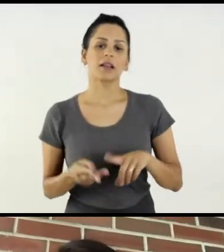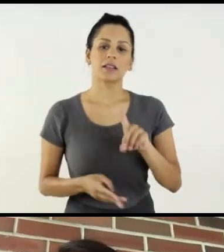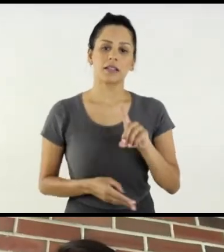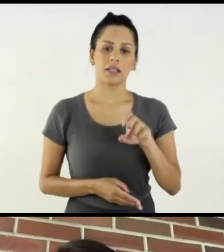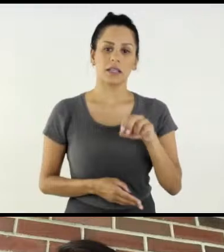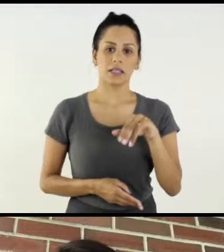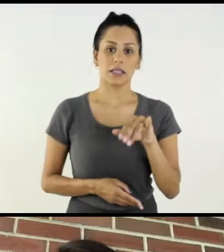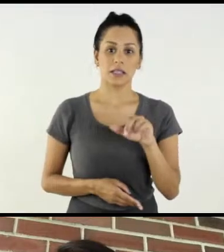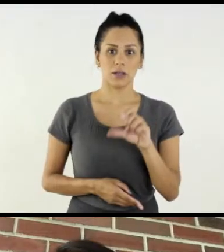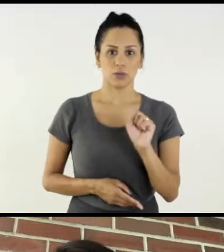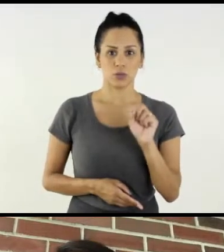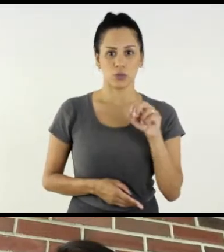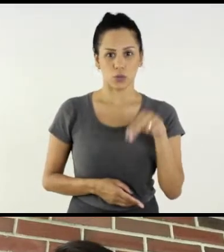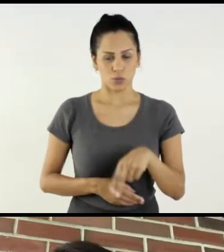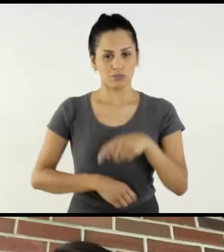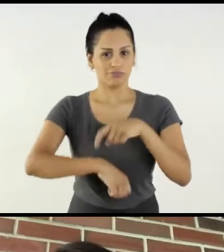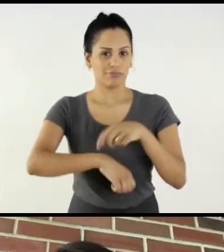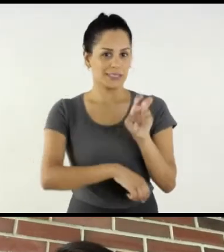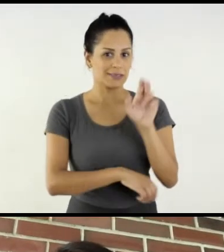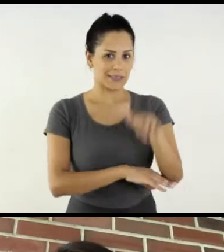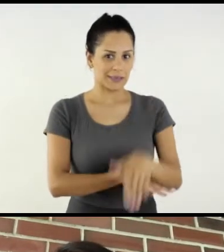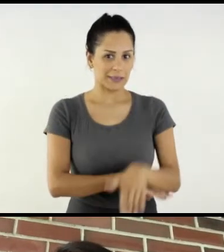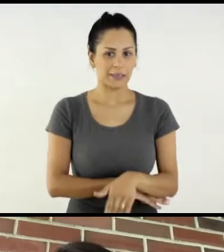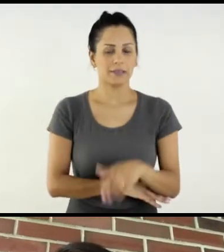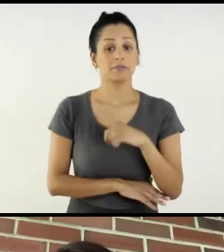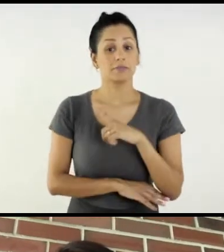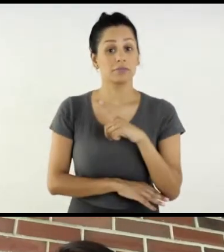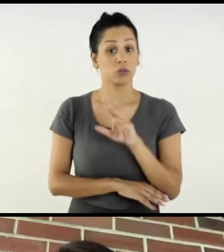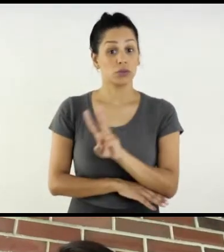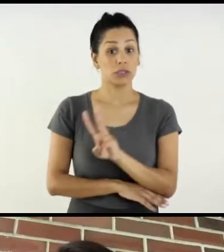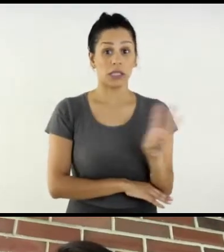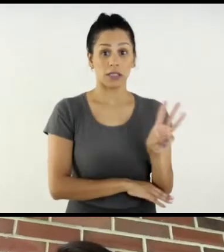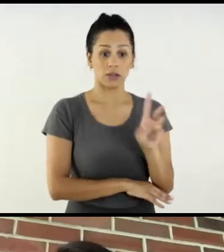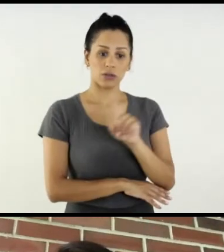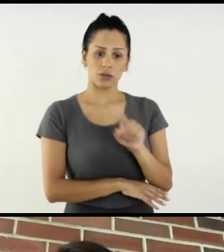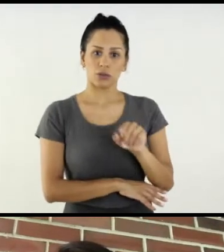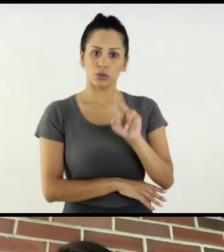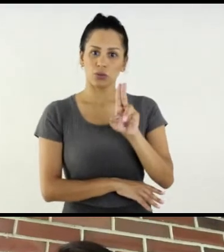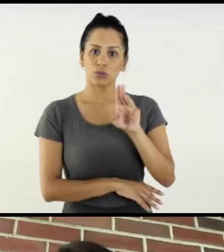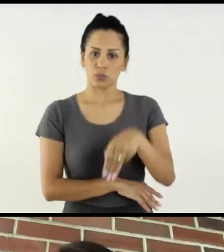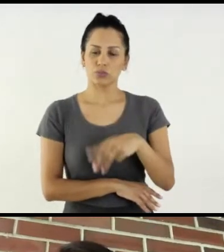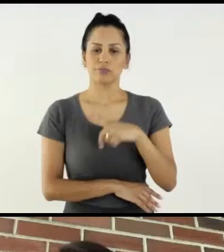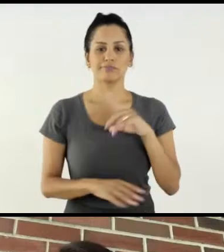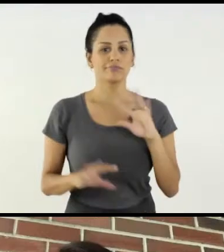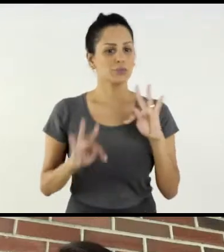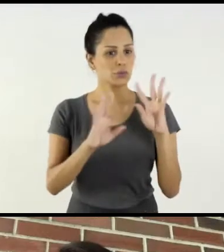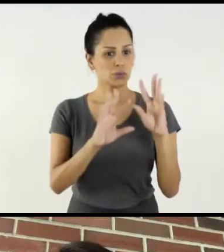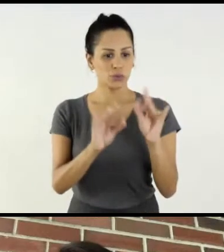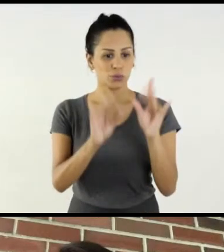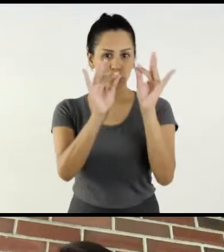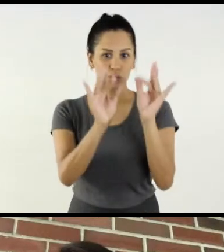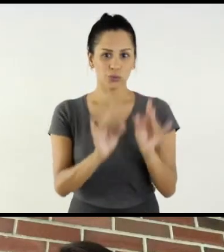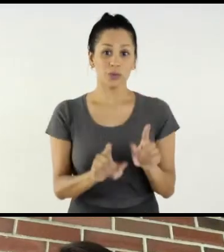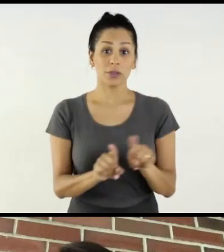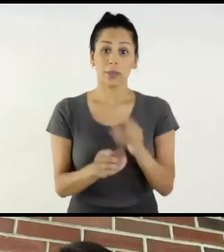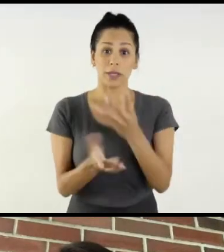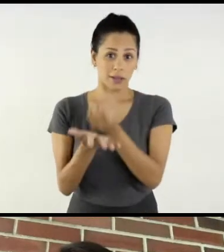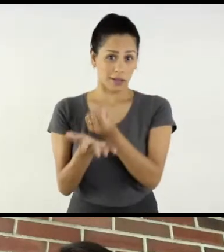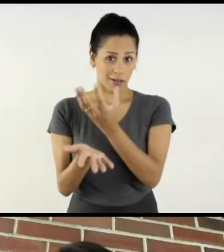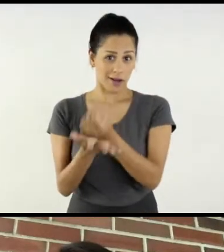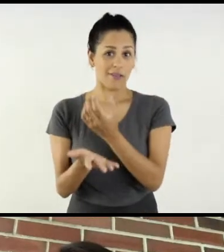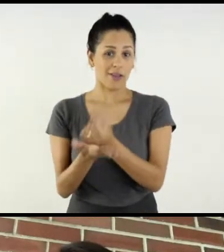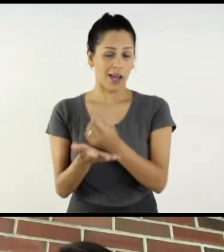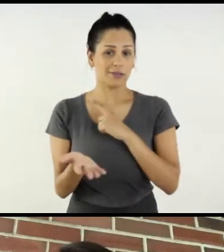às 5. A programação completa está no site da ZUM e todas as mesas ficam gravadas no canal de YouTube da revista. Podem ser acessadas a